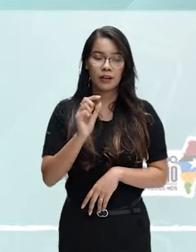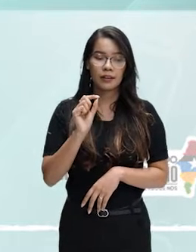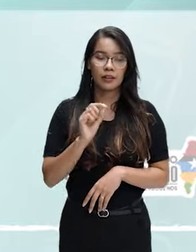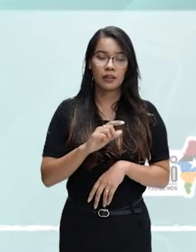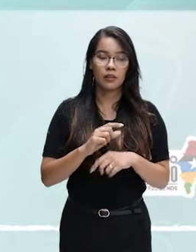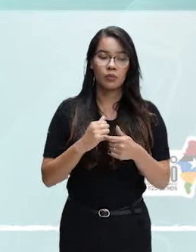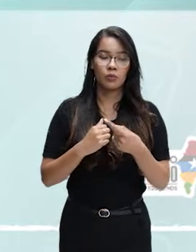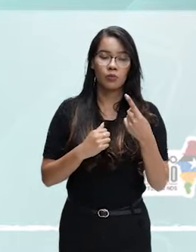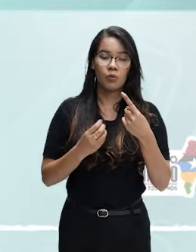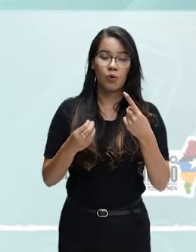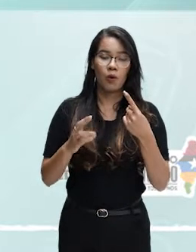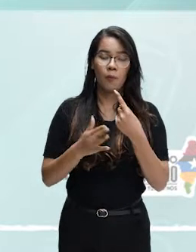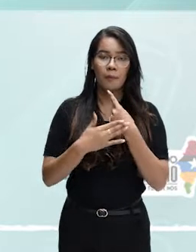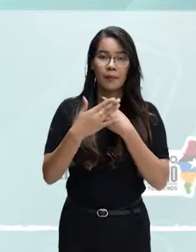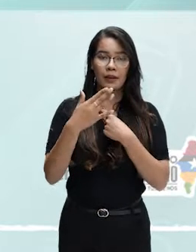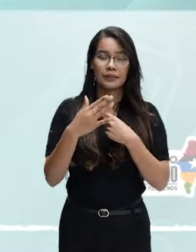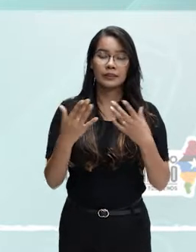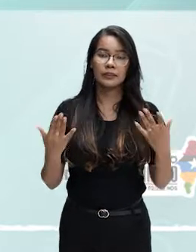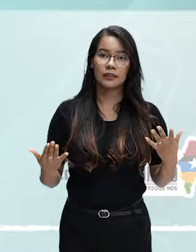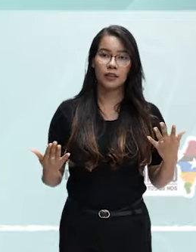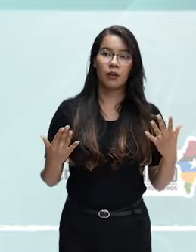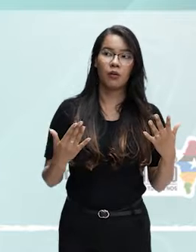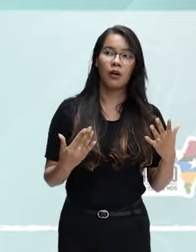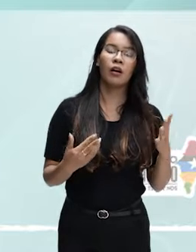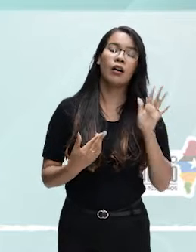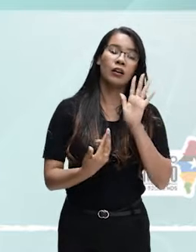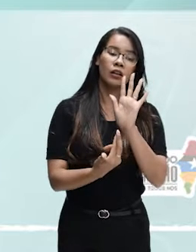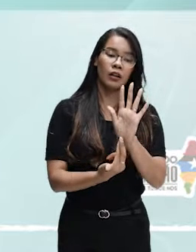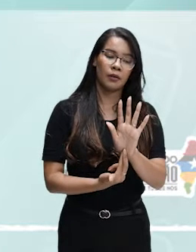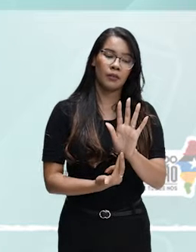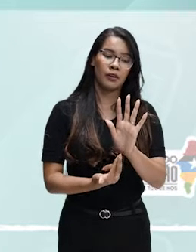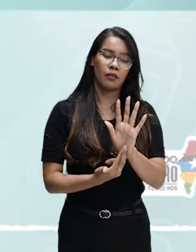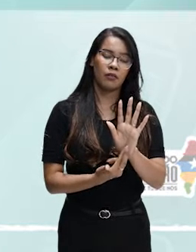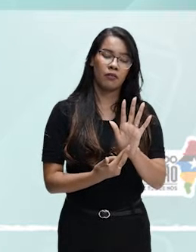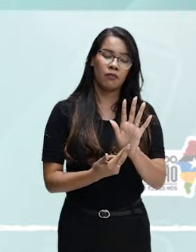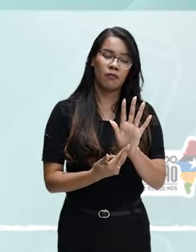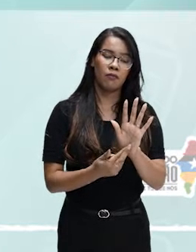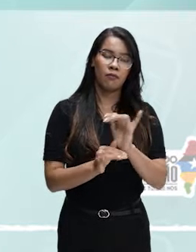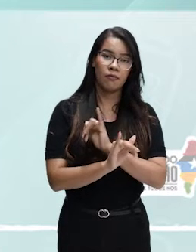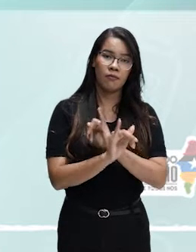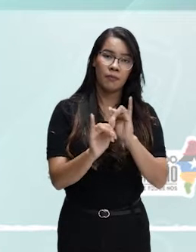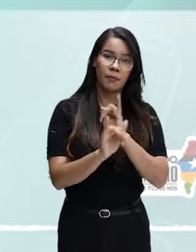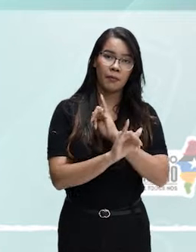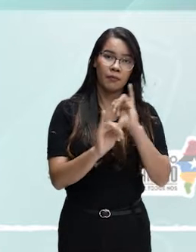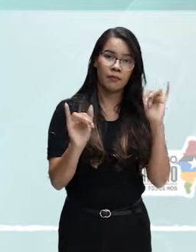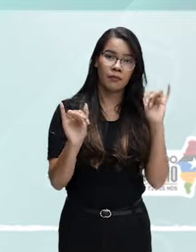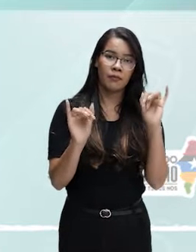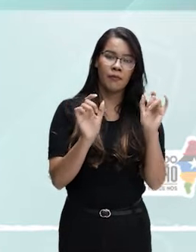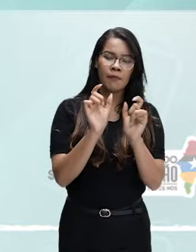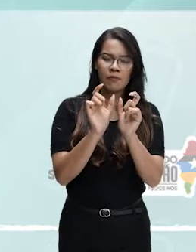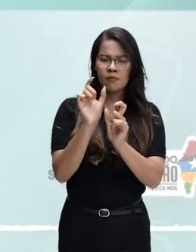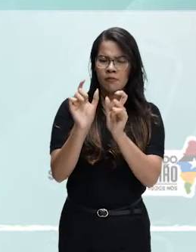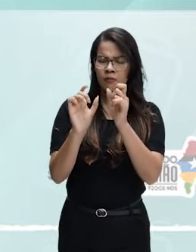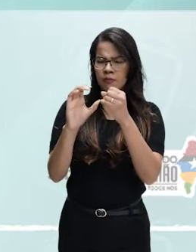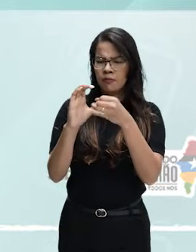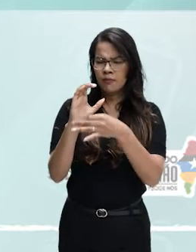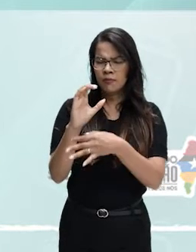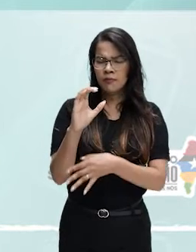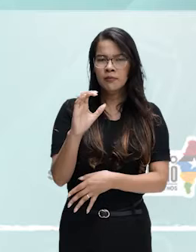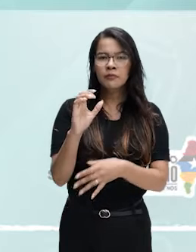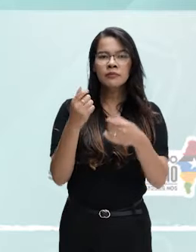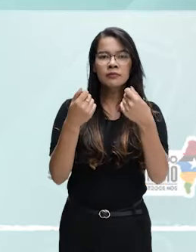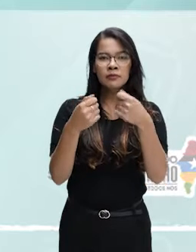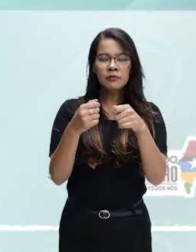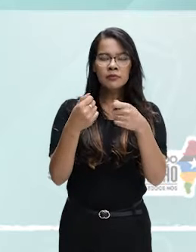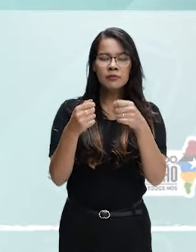Então, pessoal, aqui ele representa os dados, né, desses critérios, né, que ele